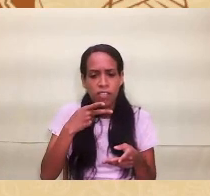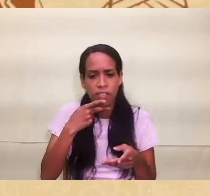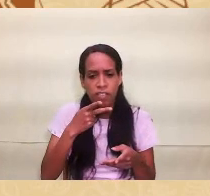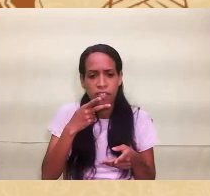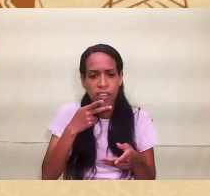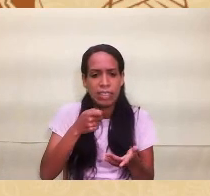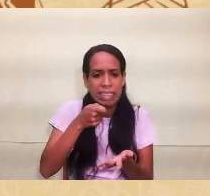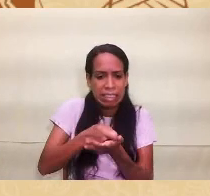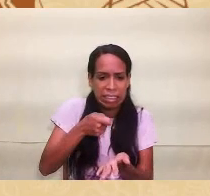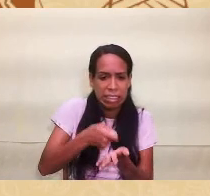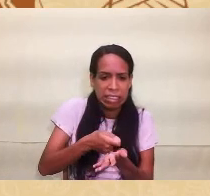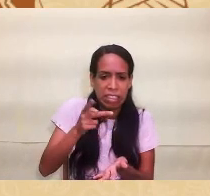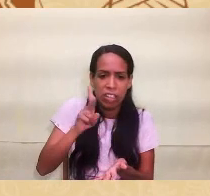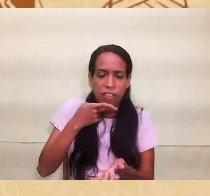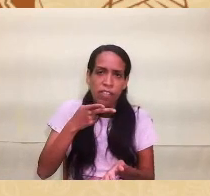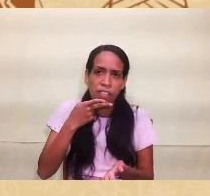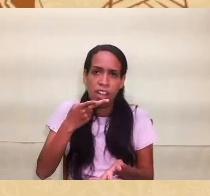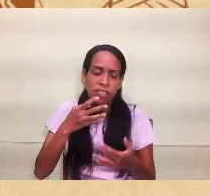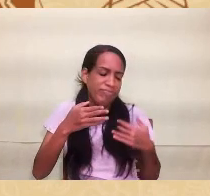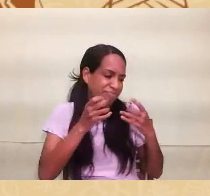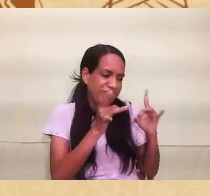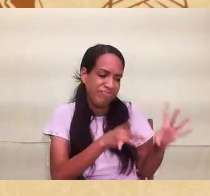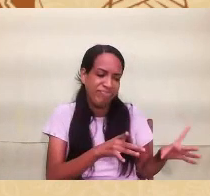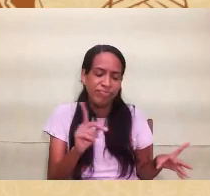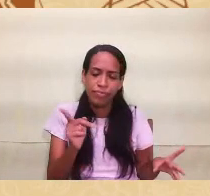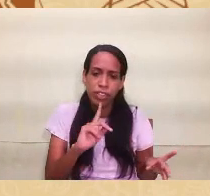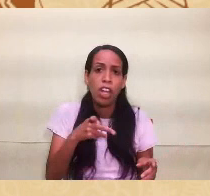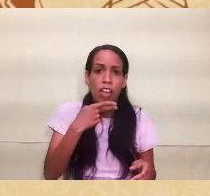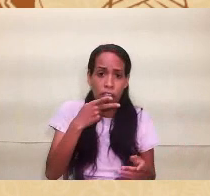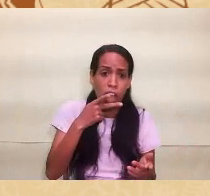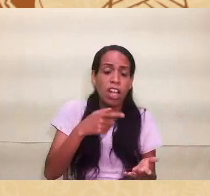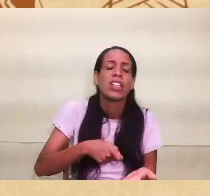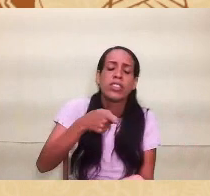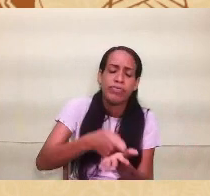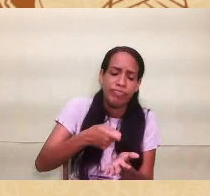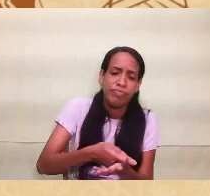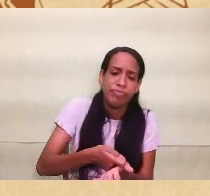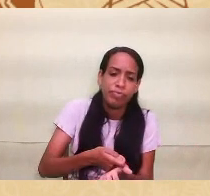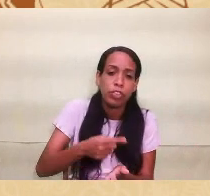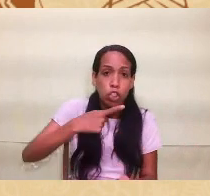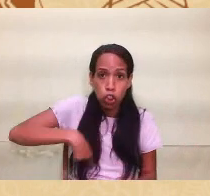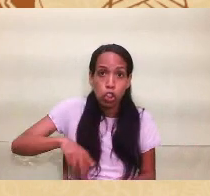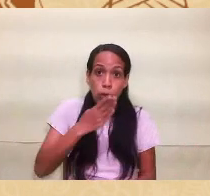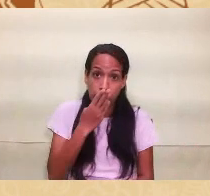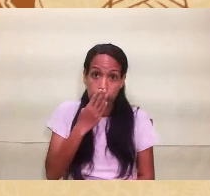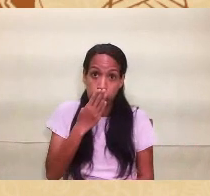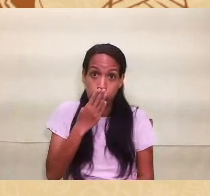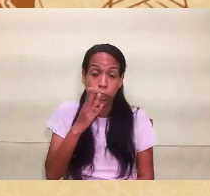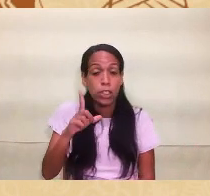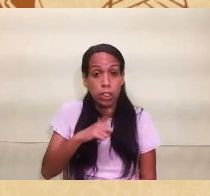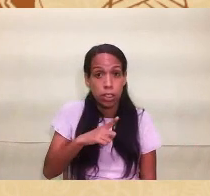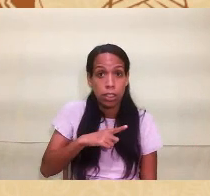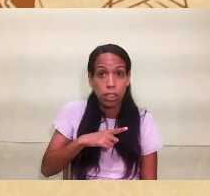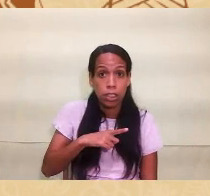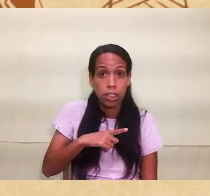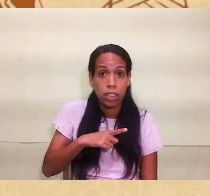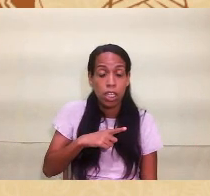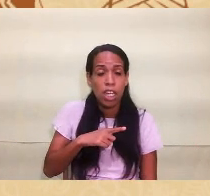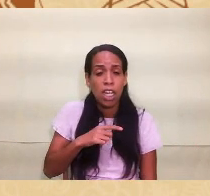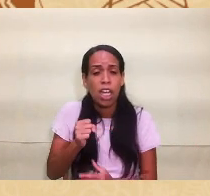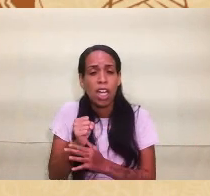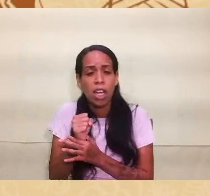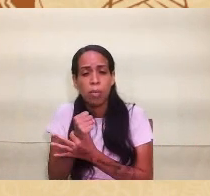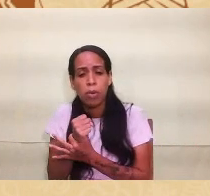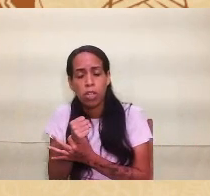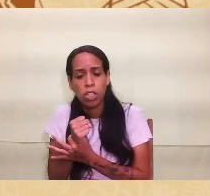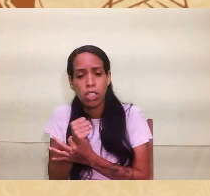militante, não é uma fala descasual, ela vem da luta. E nós, indígenas, temos essa propensão